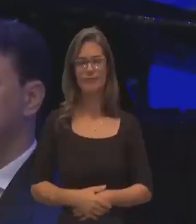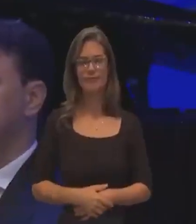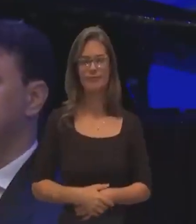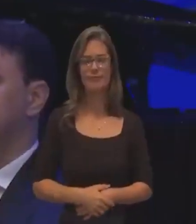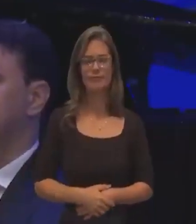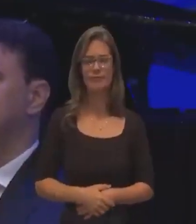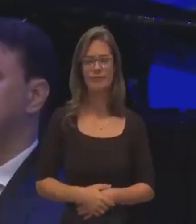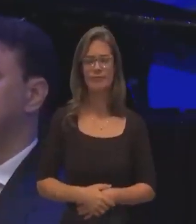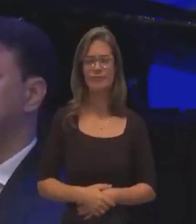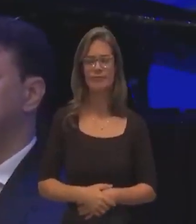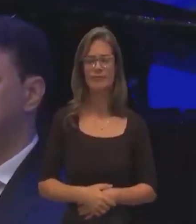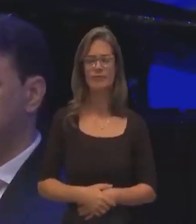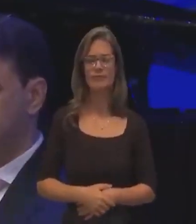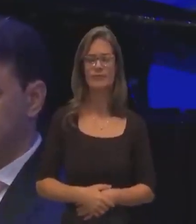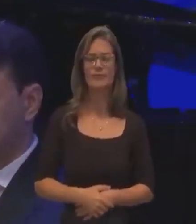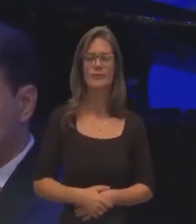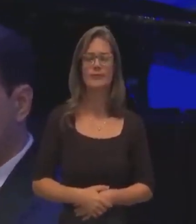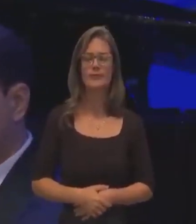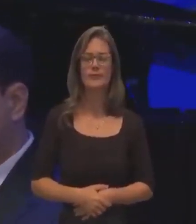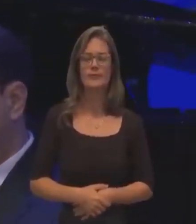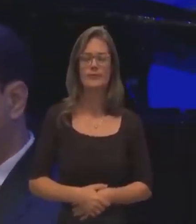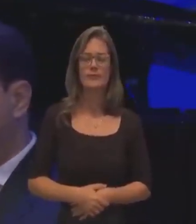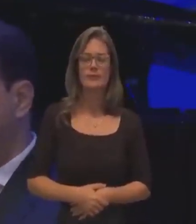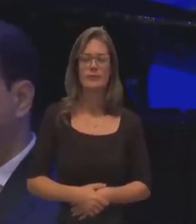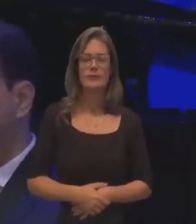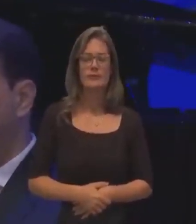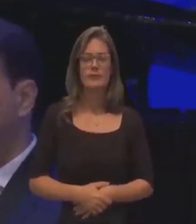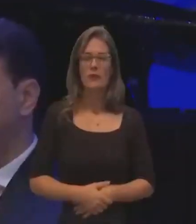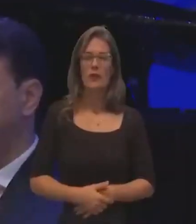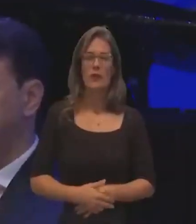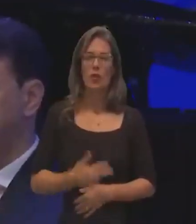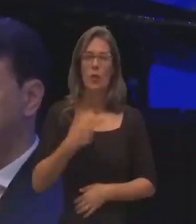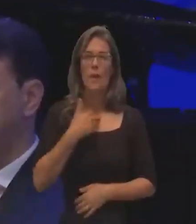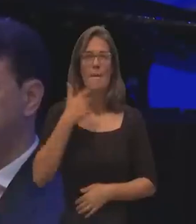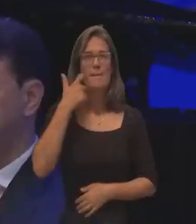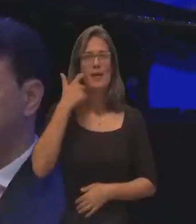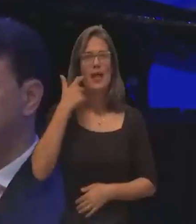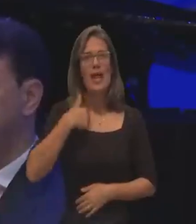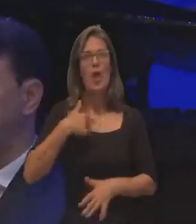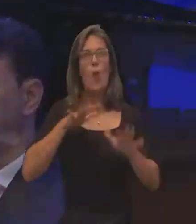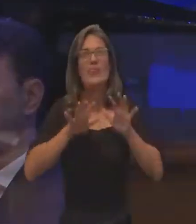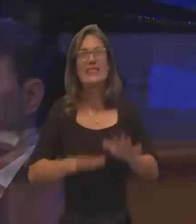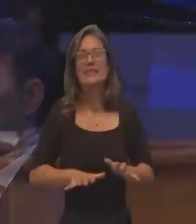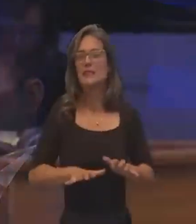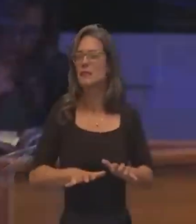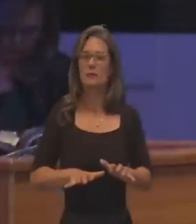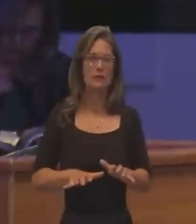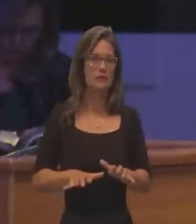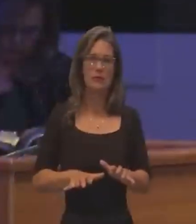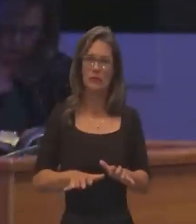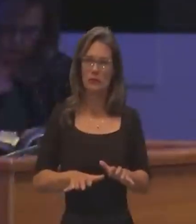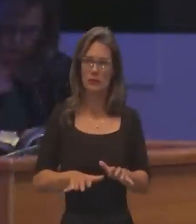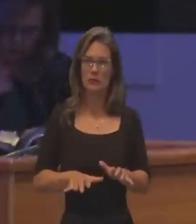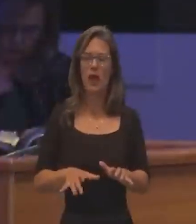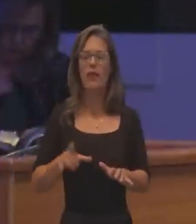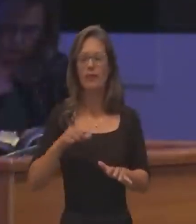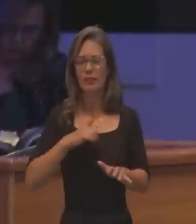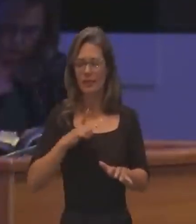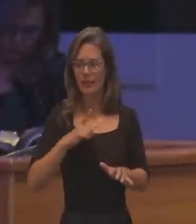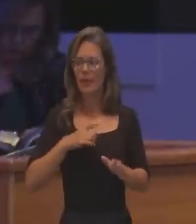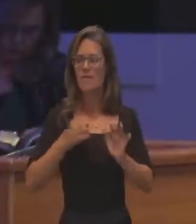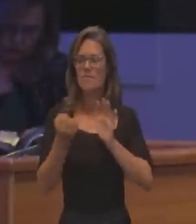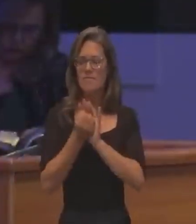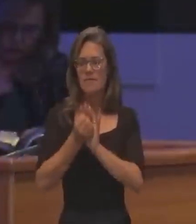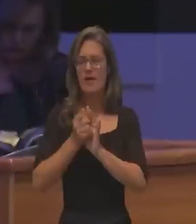Não podemos nos apegar àquilo que somos, porque temos a nossa essência, temos a nossa identidade, mas